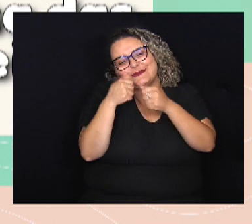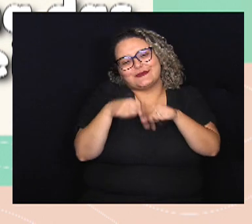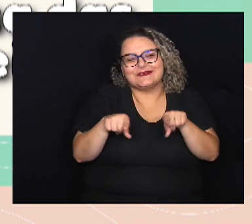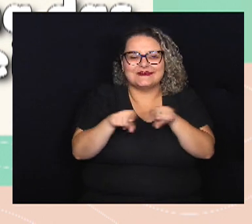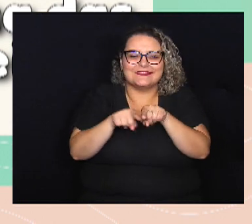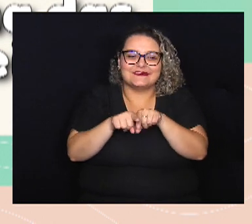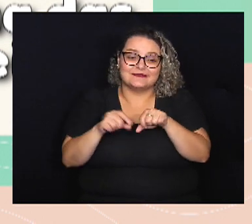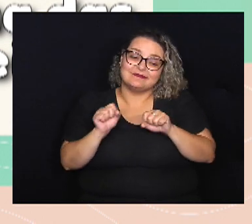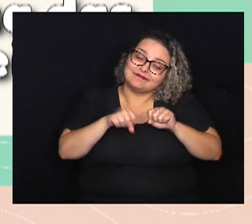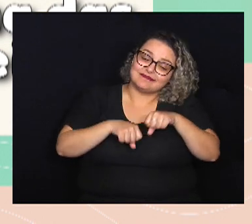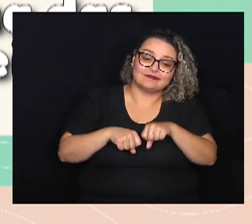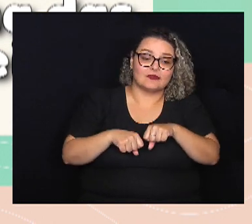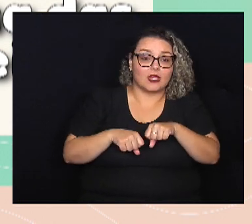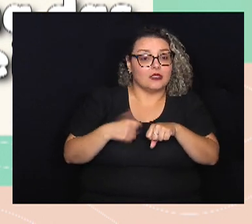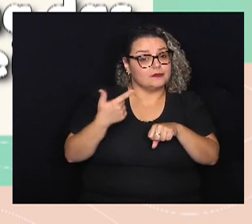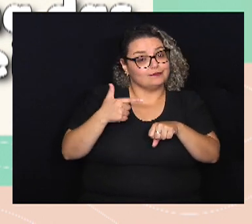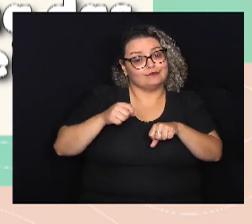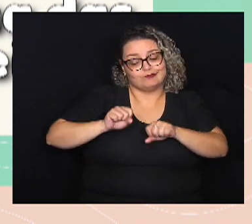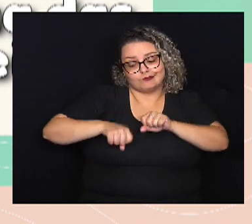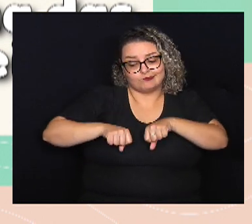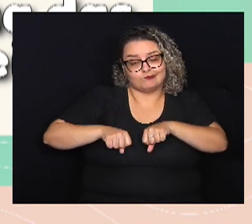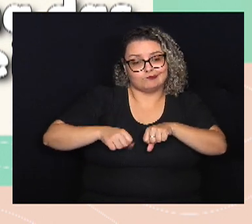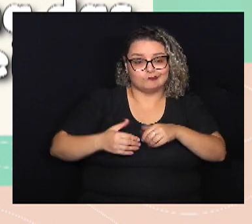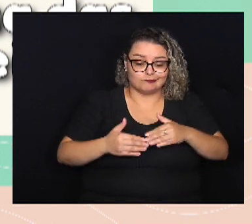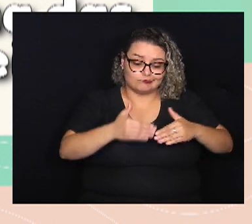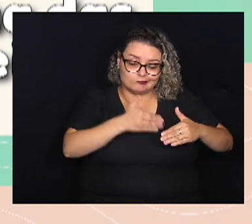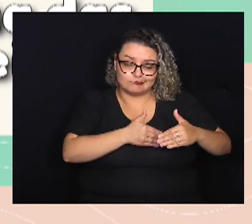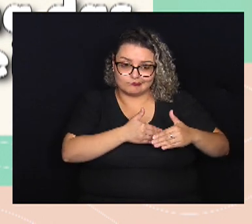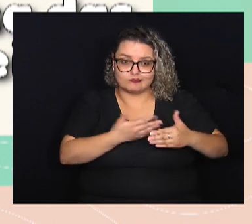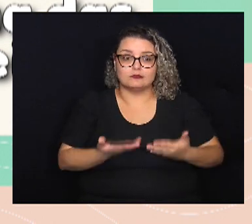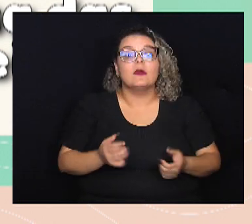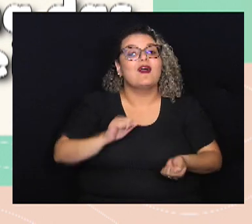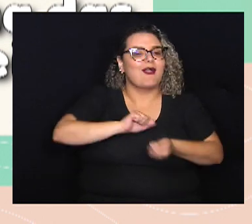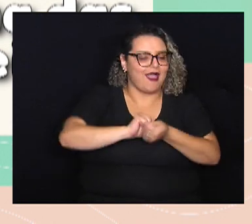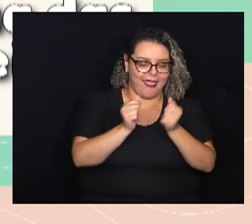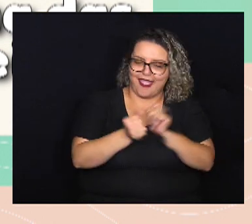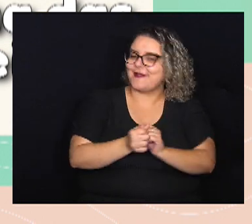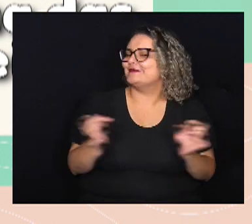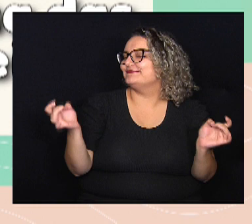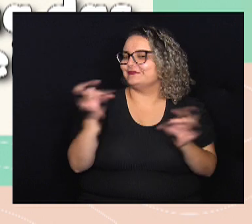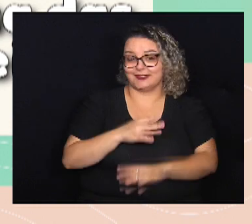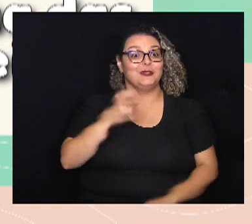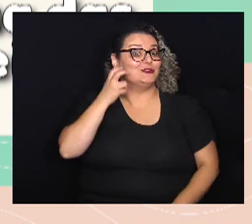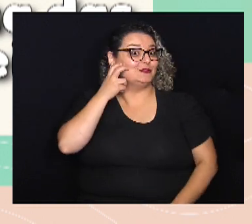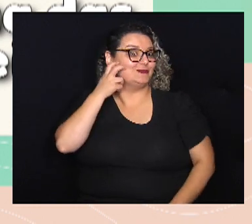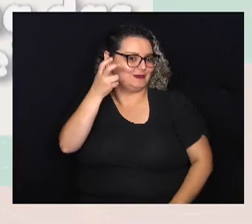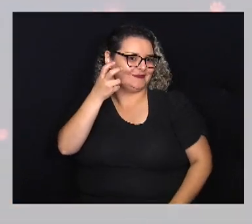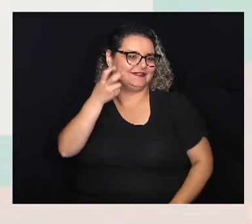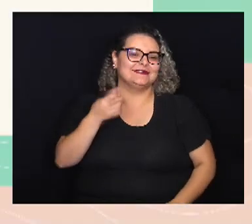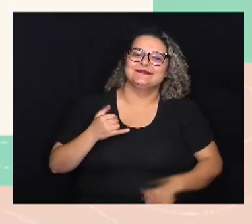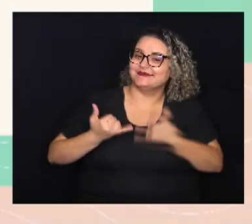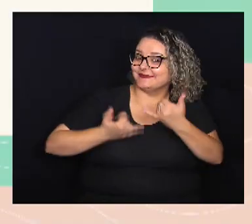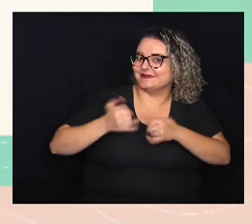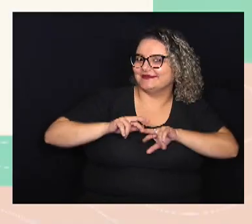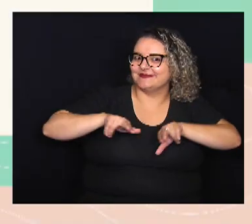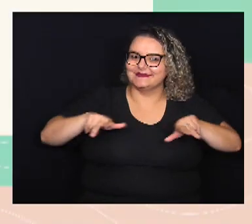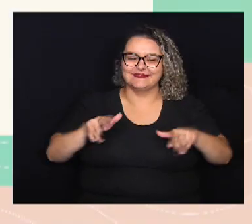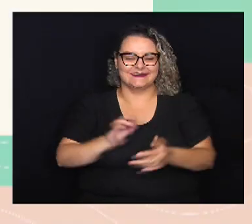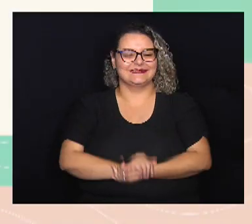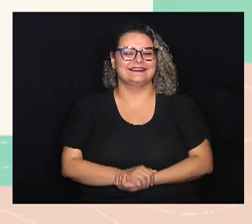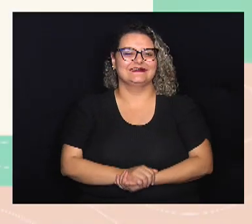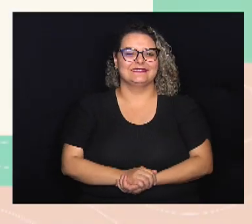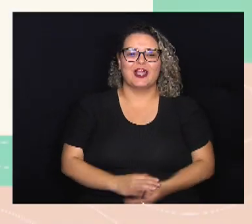não tem uma das patas traseiras mas está super adaptado é inteligente e brincalhão Esse